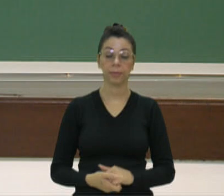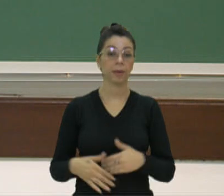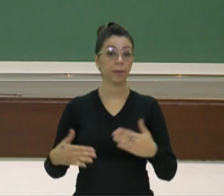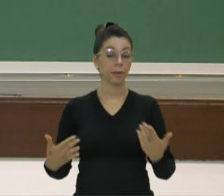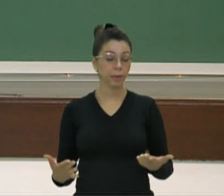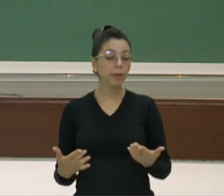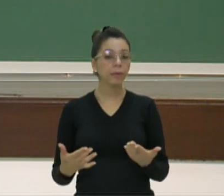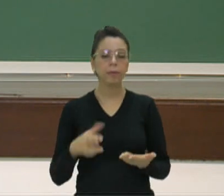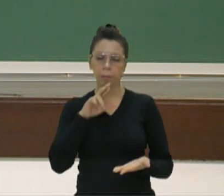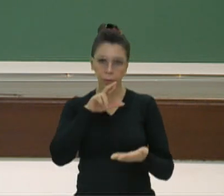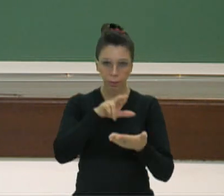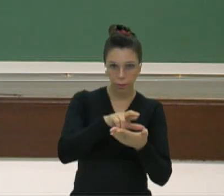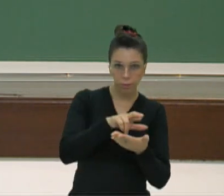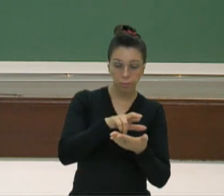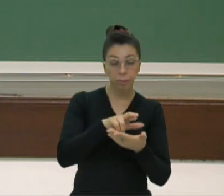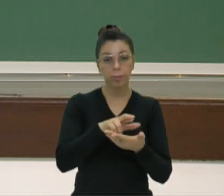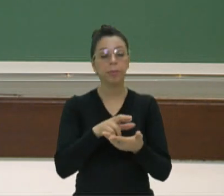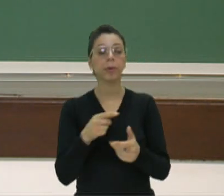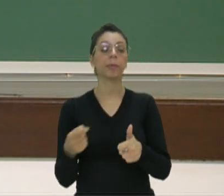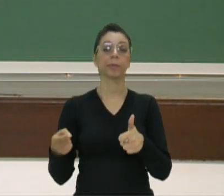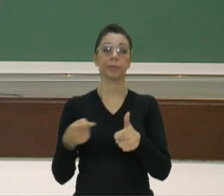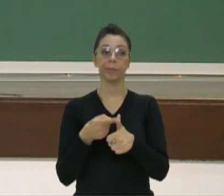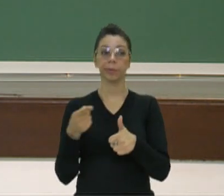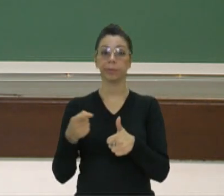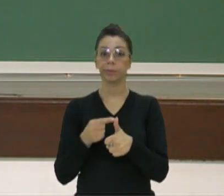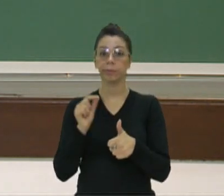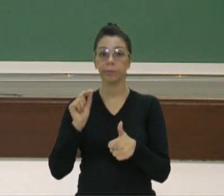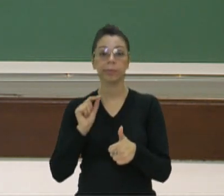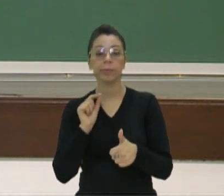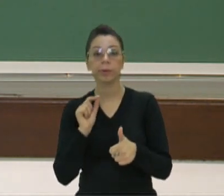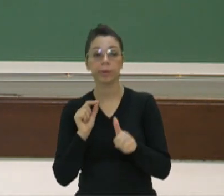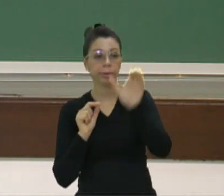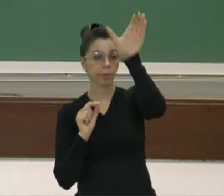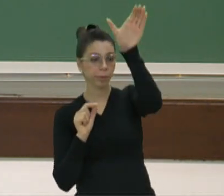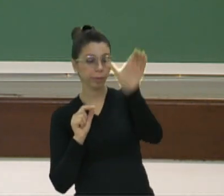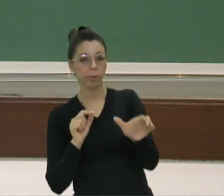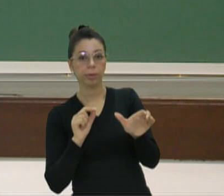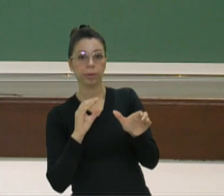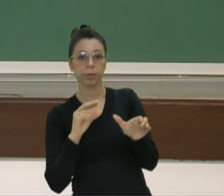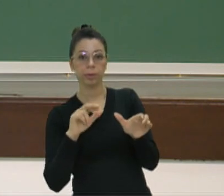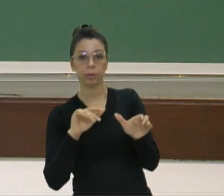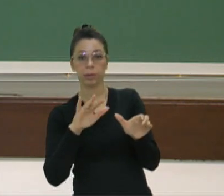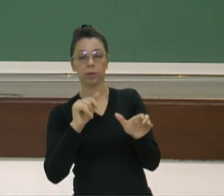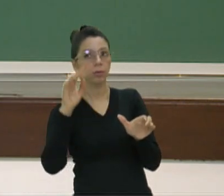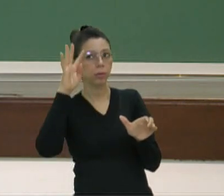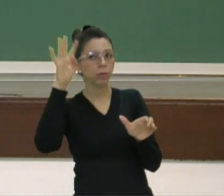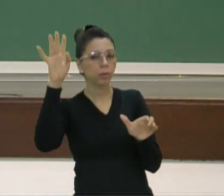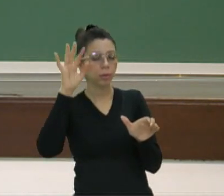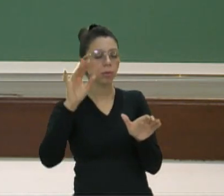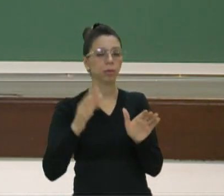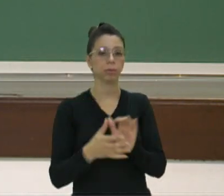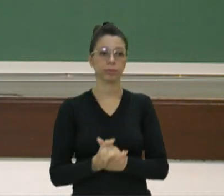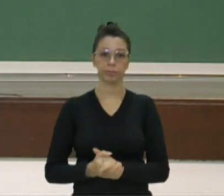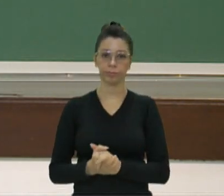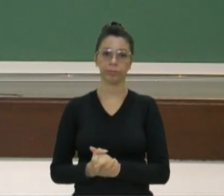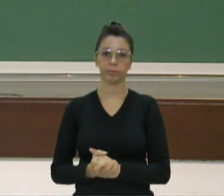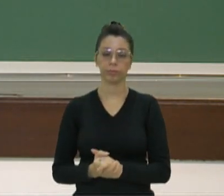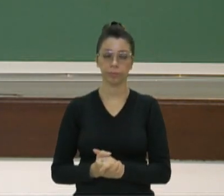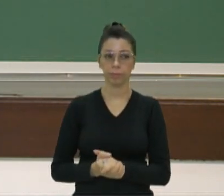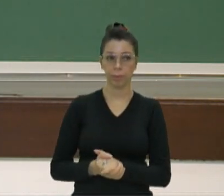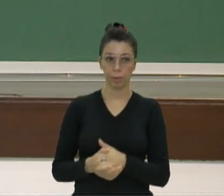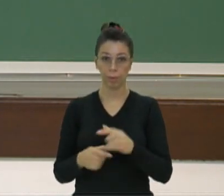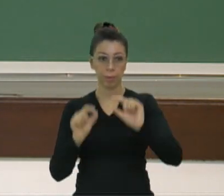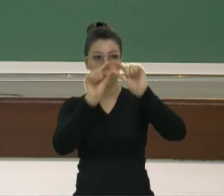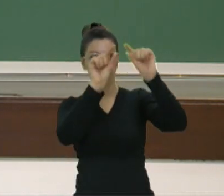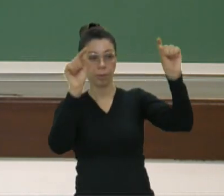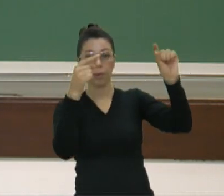Então vamos lá fazer a atividade e vamos primeiro colocar as regiões de círculos e linhas imaginárias. Então neste primeiro